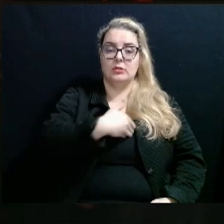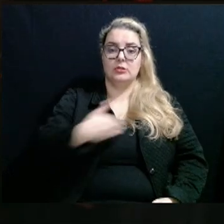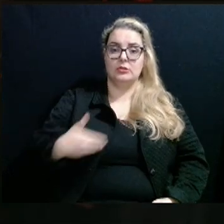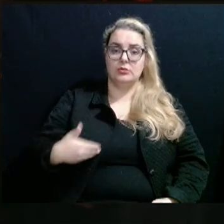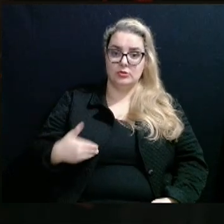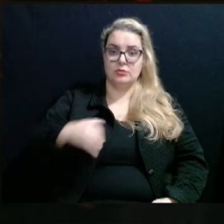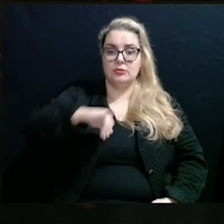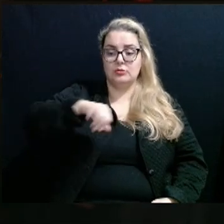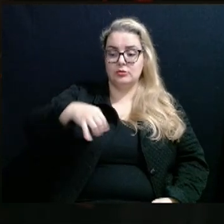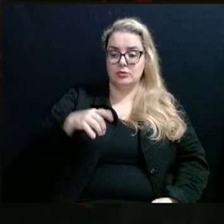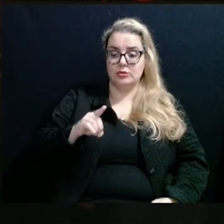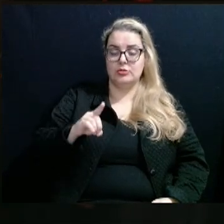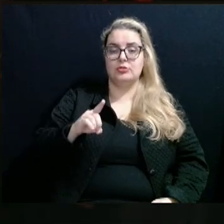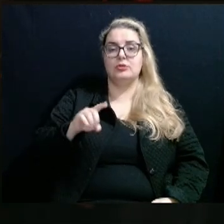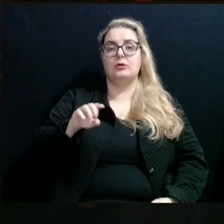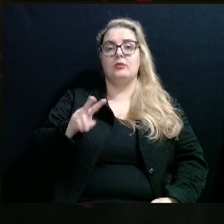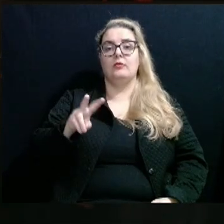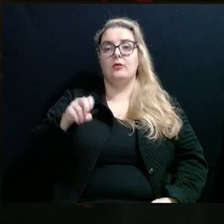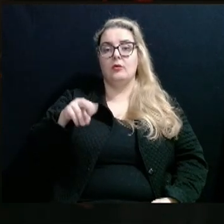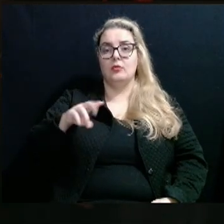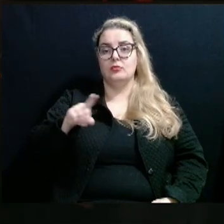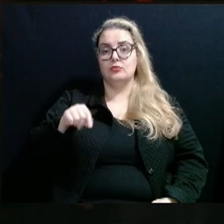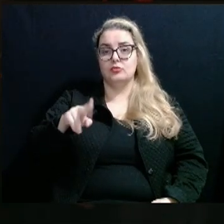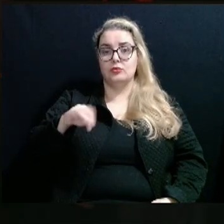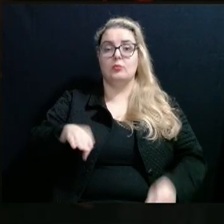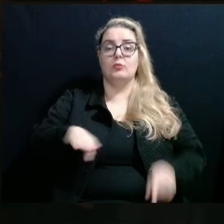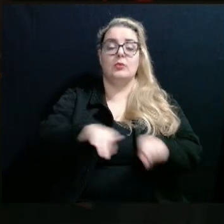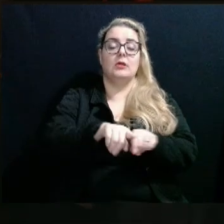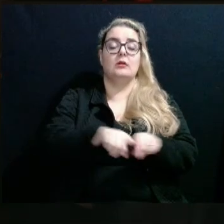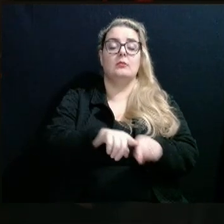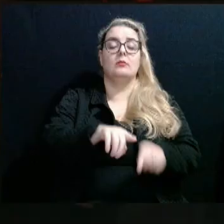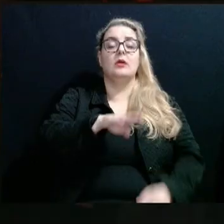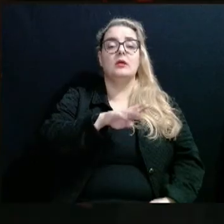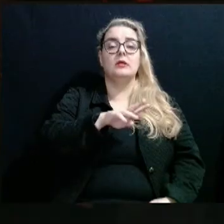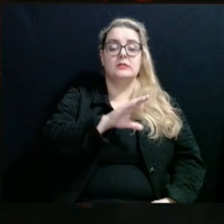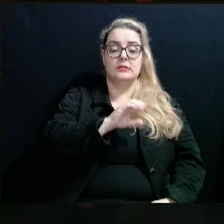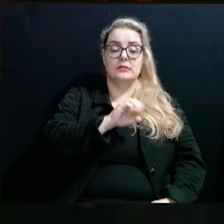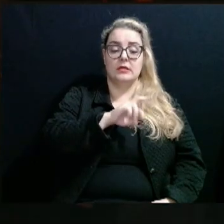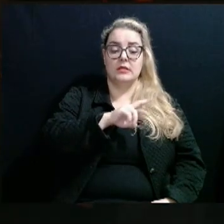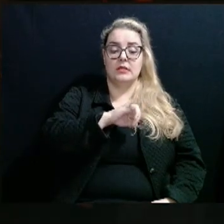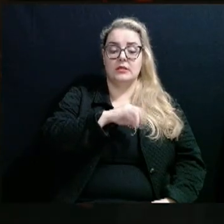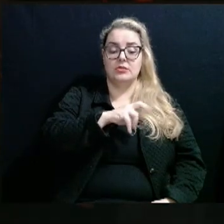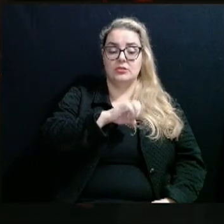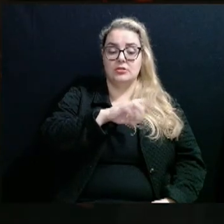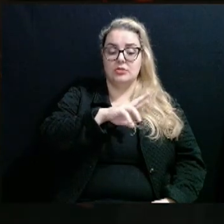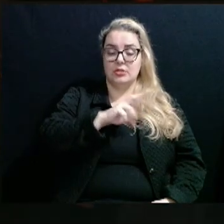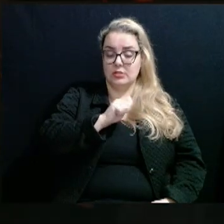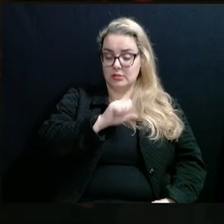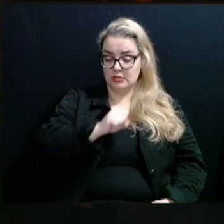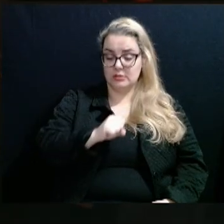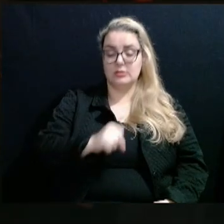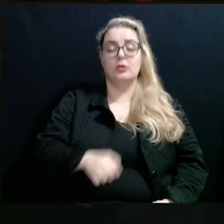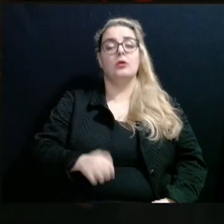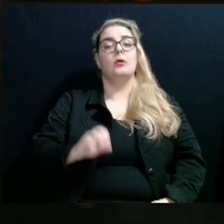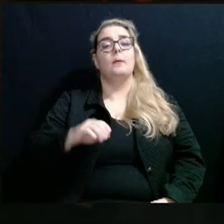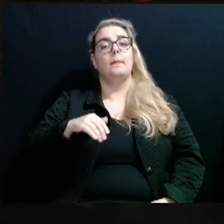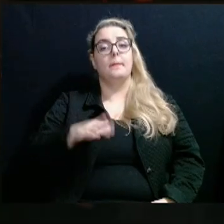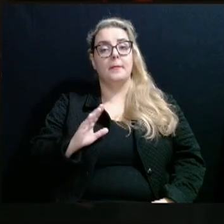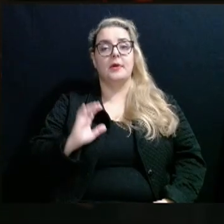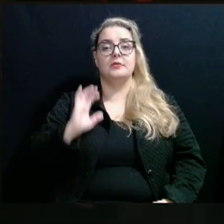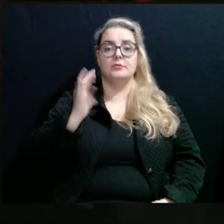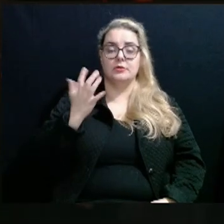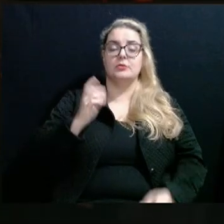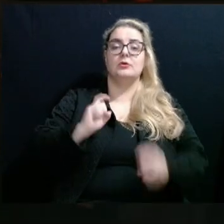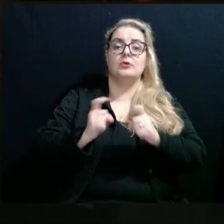e Jardim das Cerejeiras. Mais informações do que aconteceu ontem na reunião ordinária você confere com Gabriel Castro